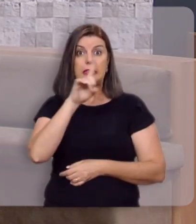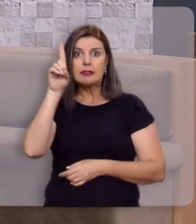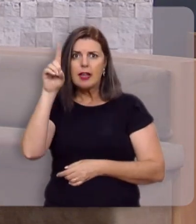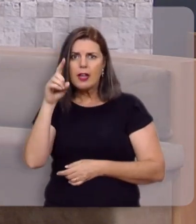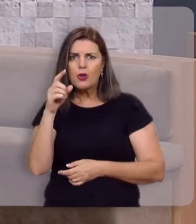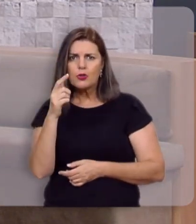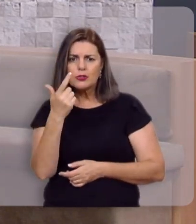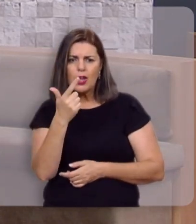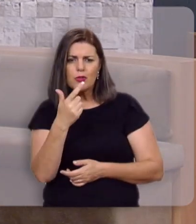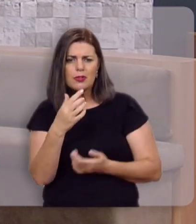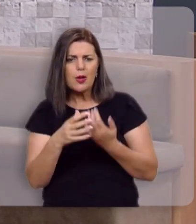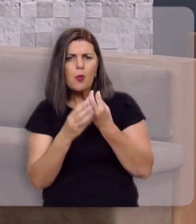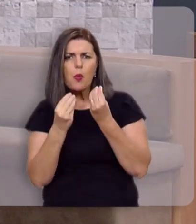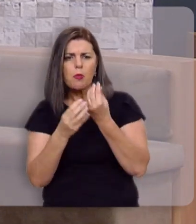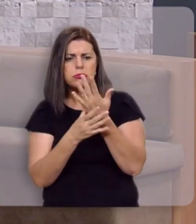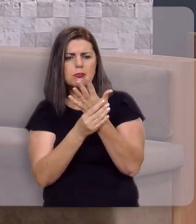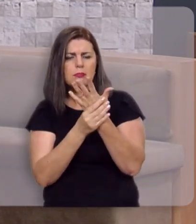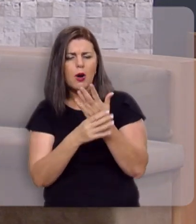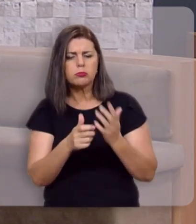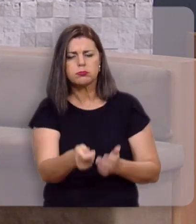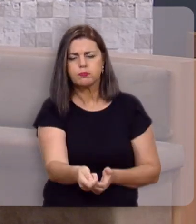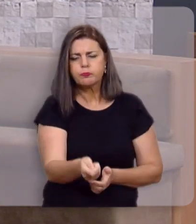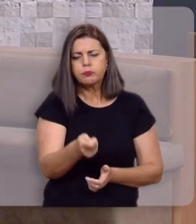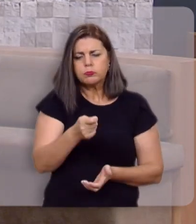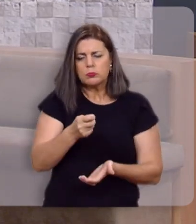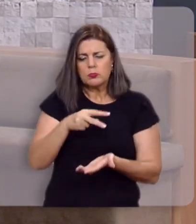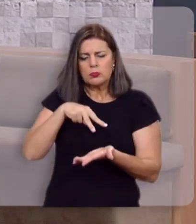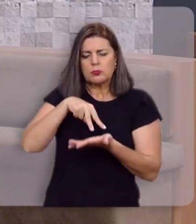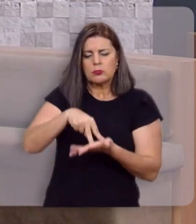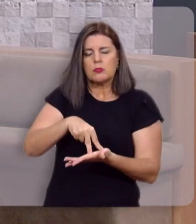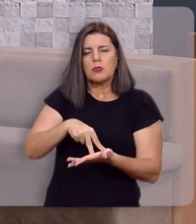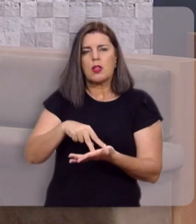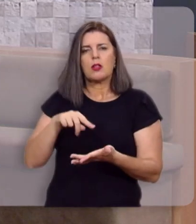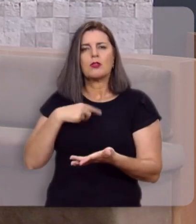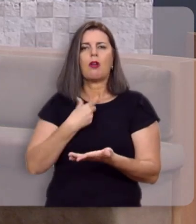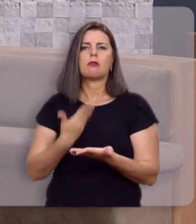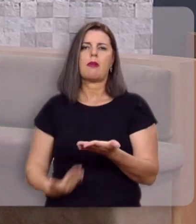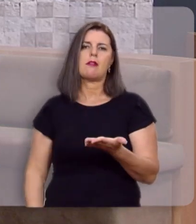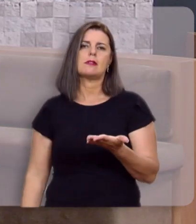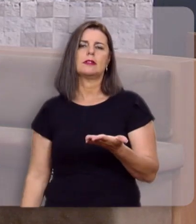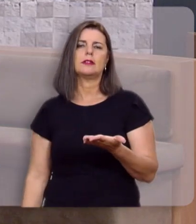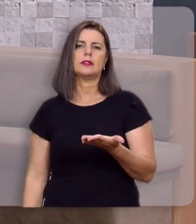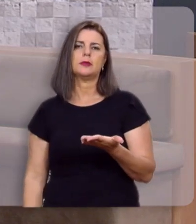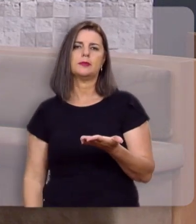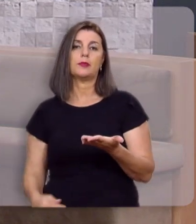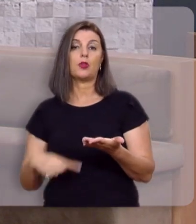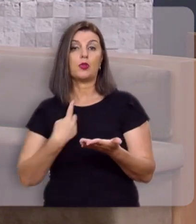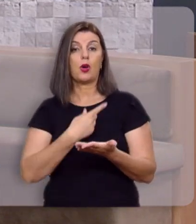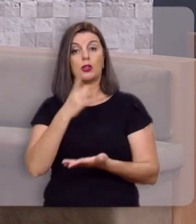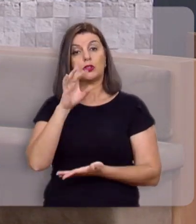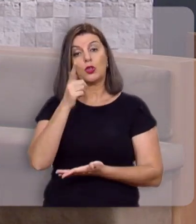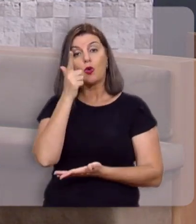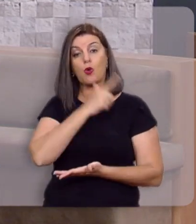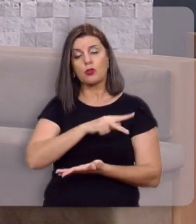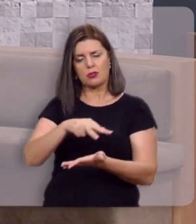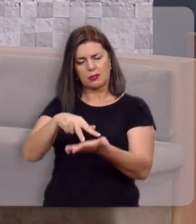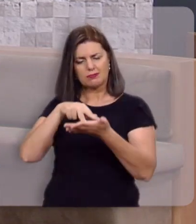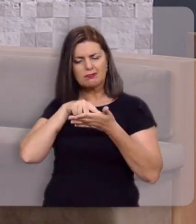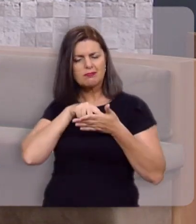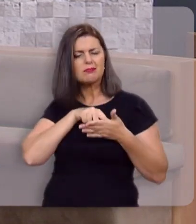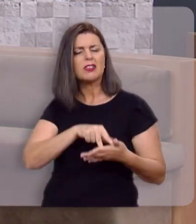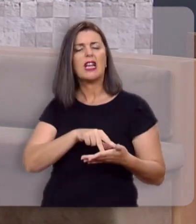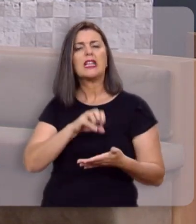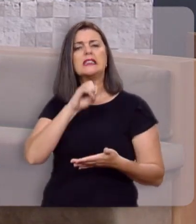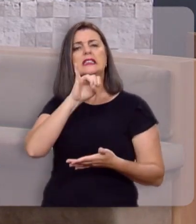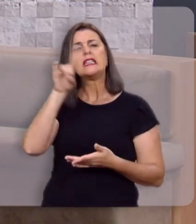Deus não segurar firme a nossa mão, nós resvalamos os pés e caímos. Só conseguiremos nos manter de pé